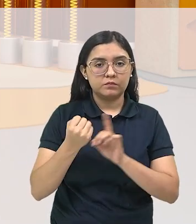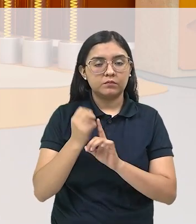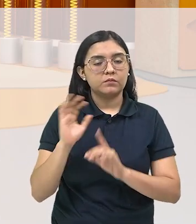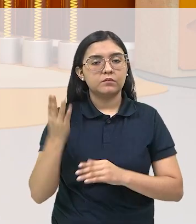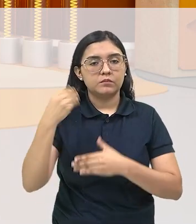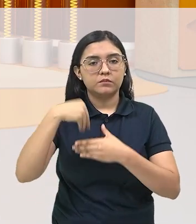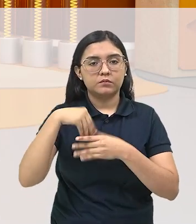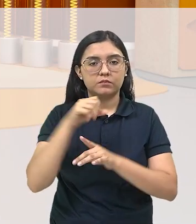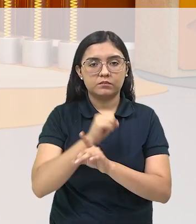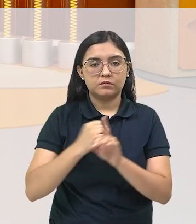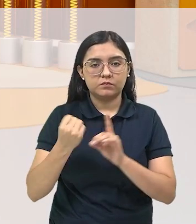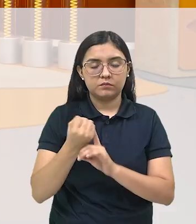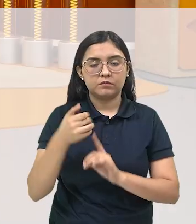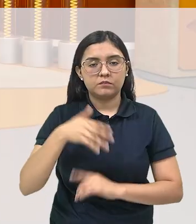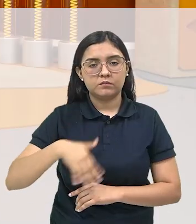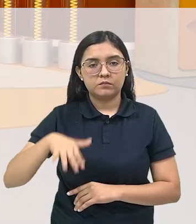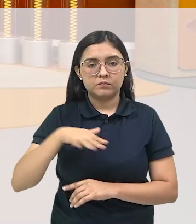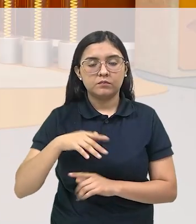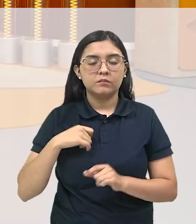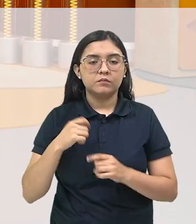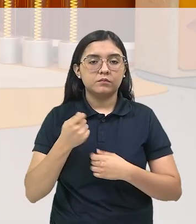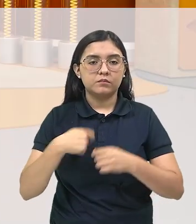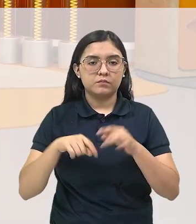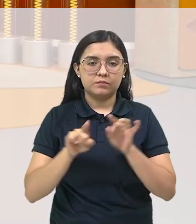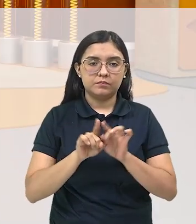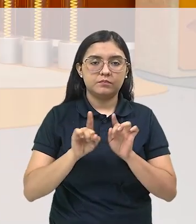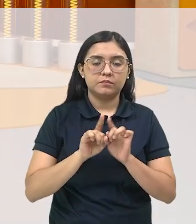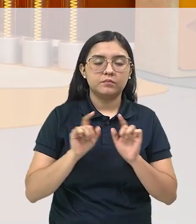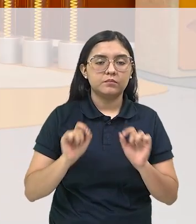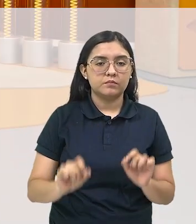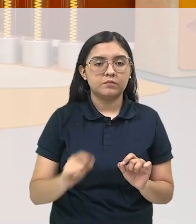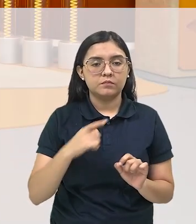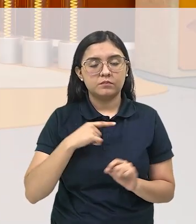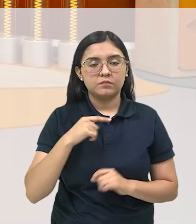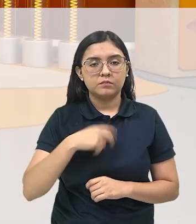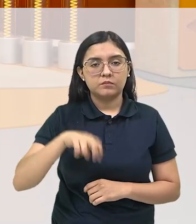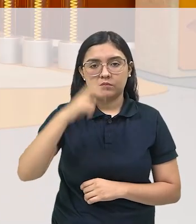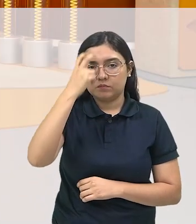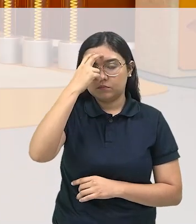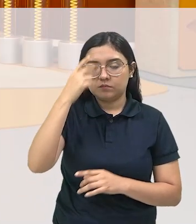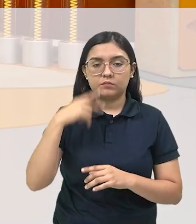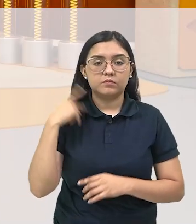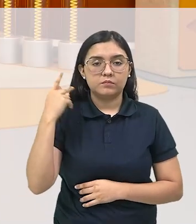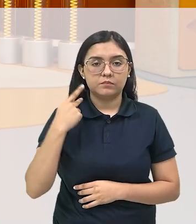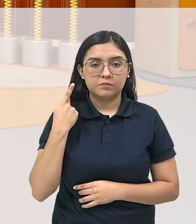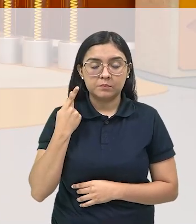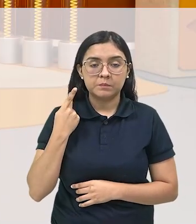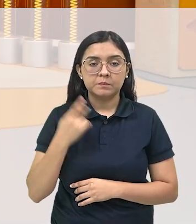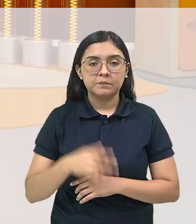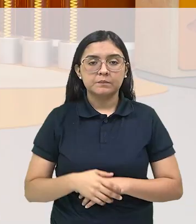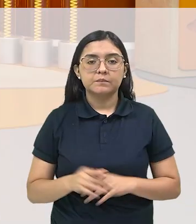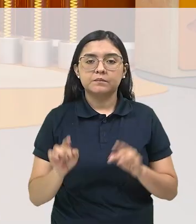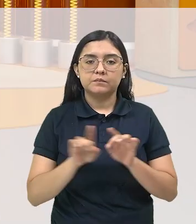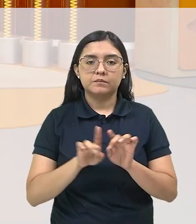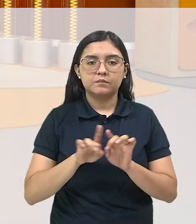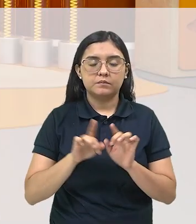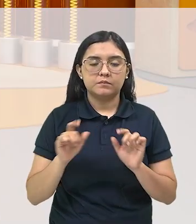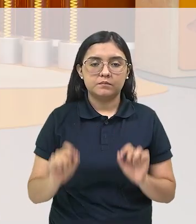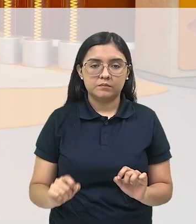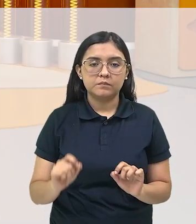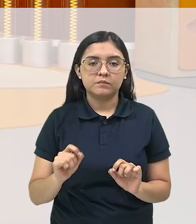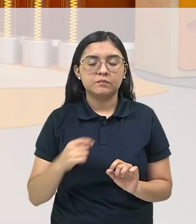né? Os fenômenos tanto no campo aí campo econômico, no campo no cultural, no campo político, né? E ela vai